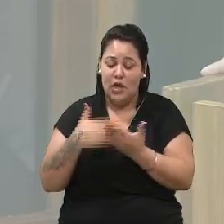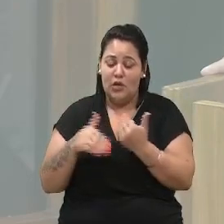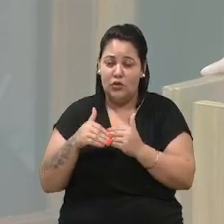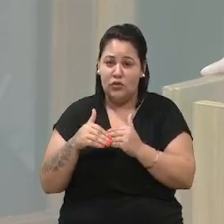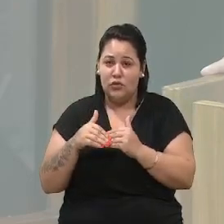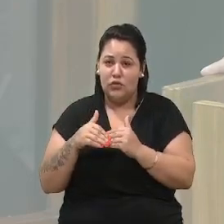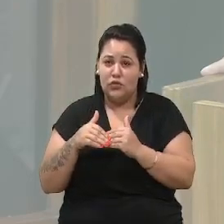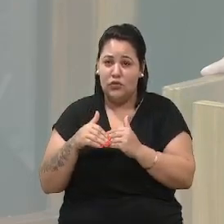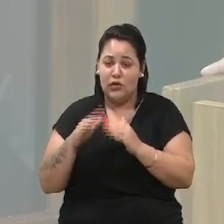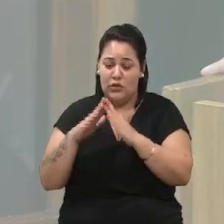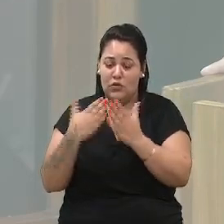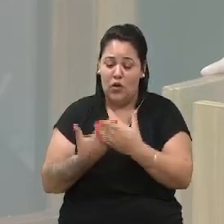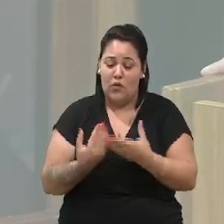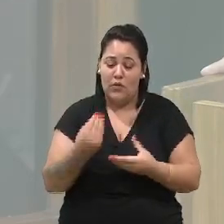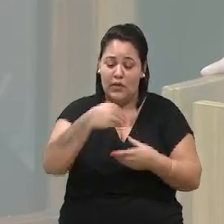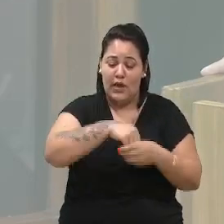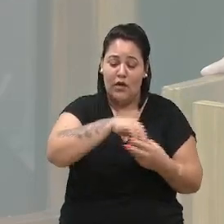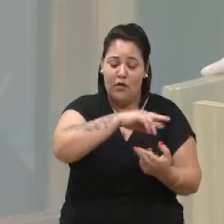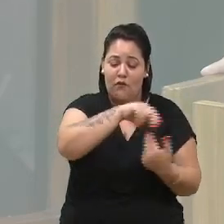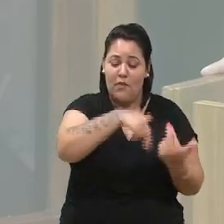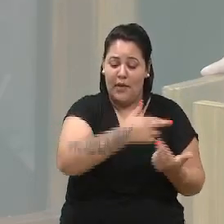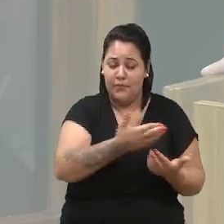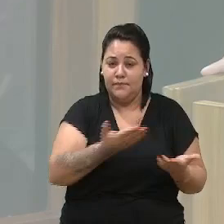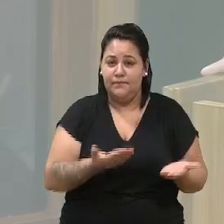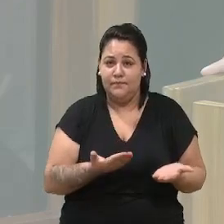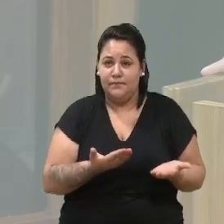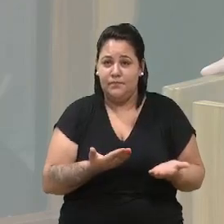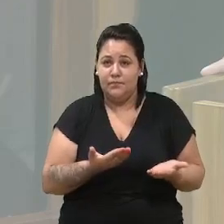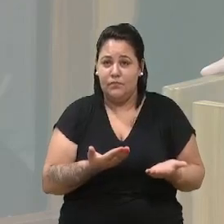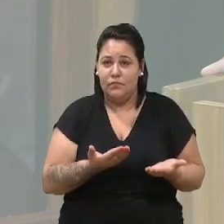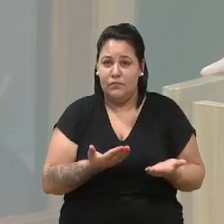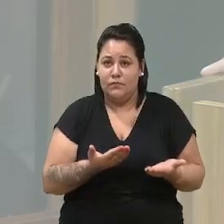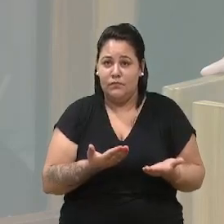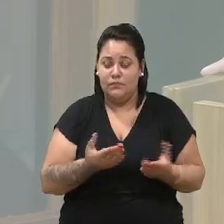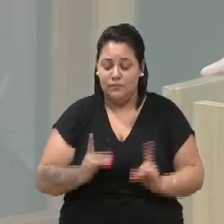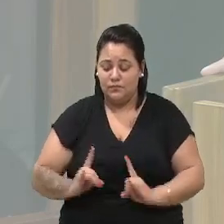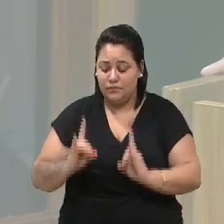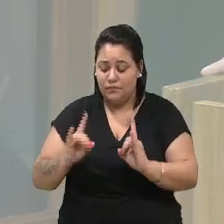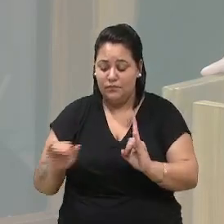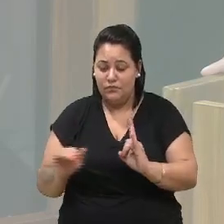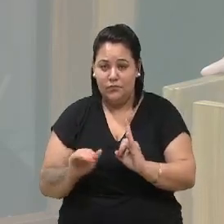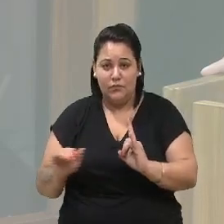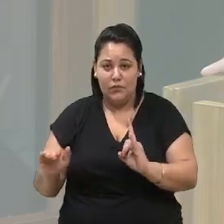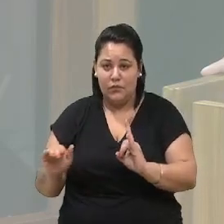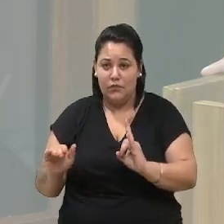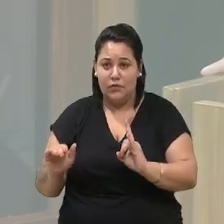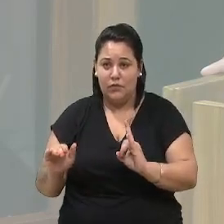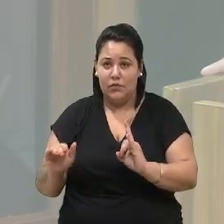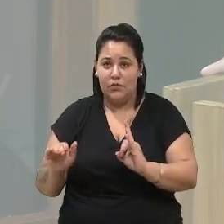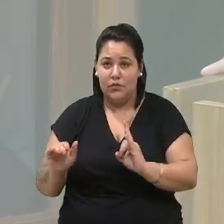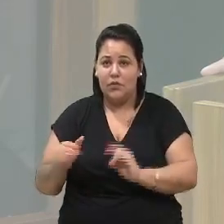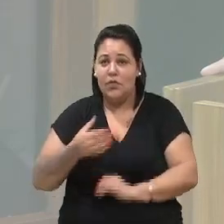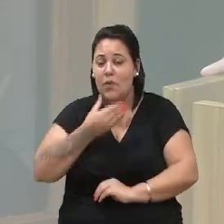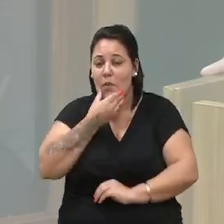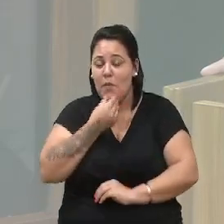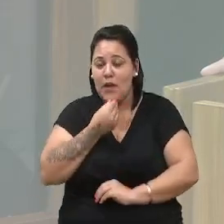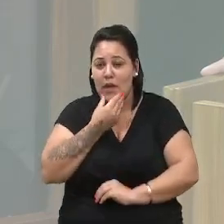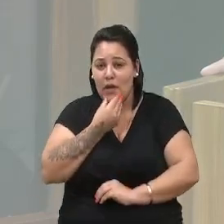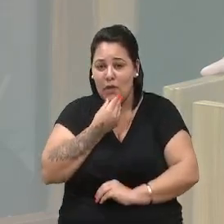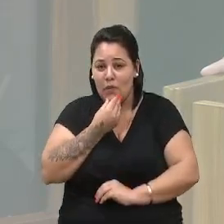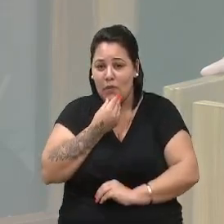interna, foi reformada. E no térreo, o banheiro masculino da criançada não